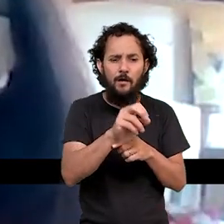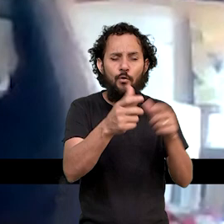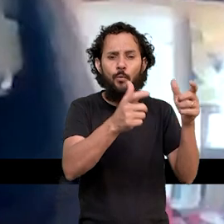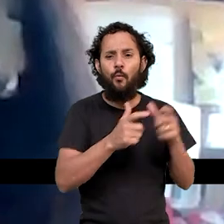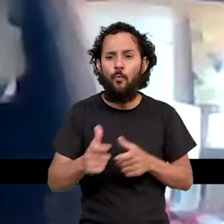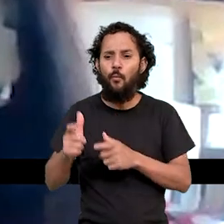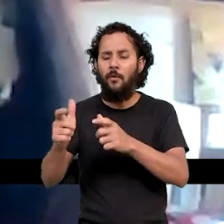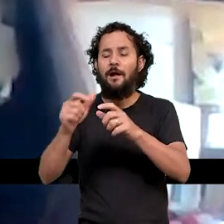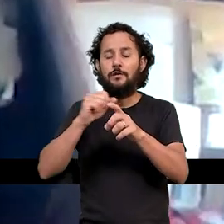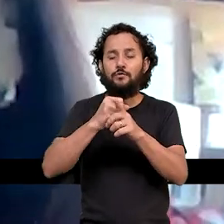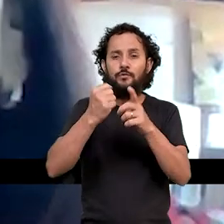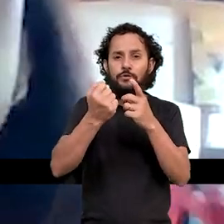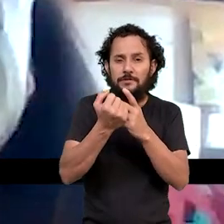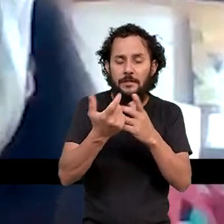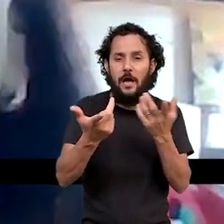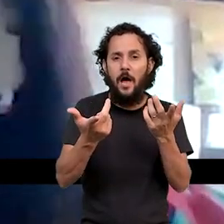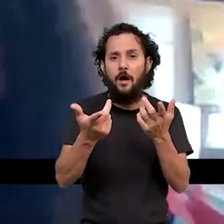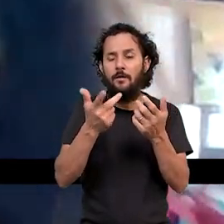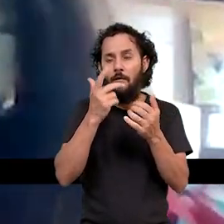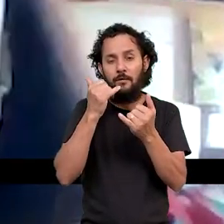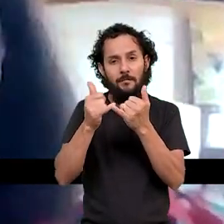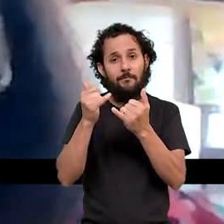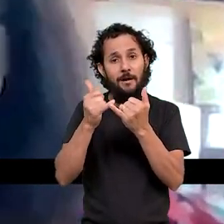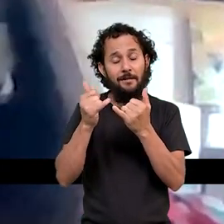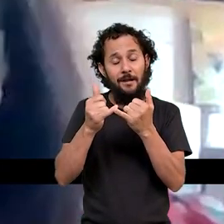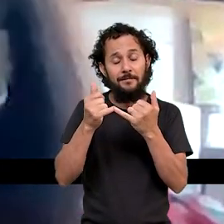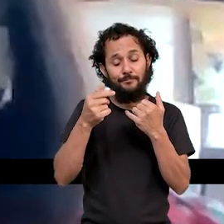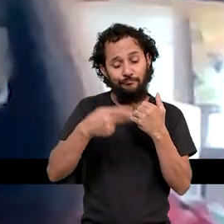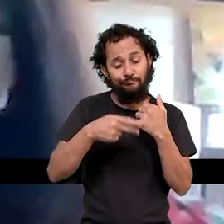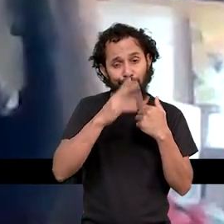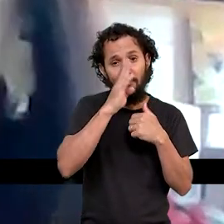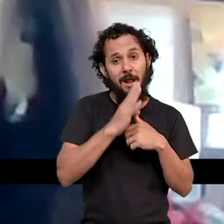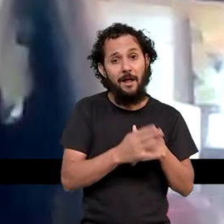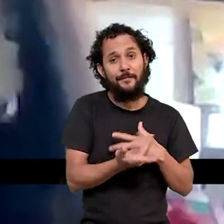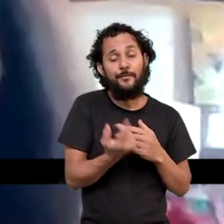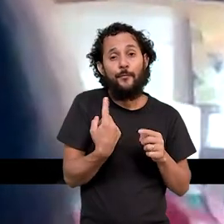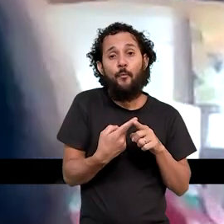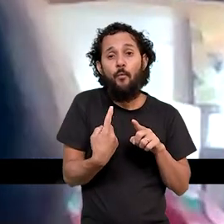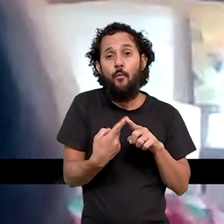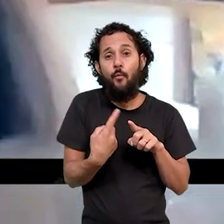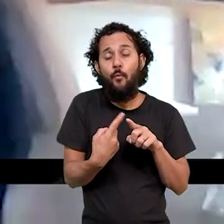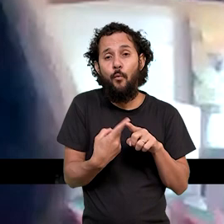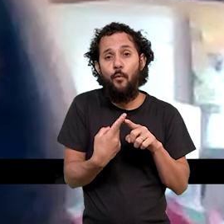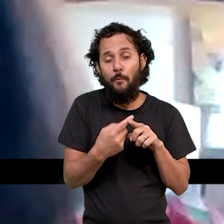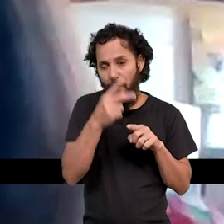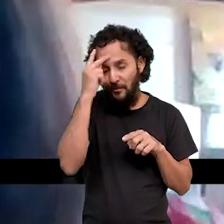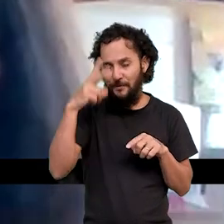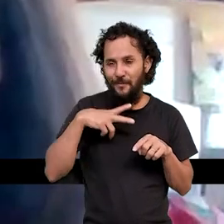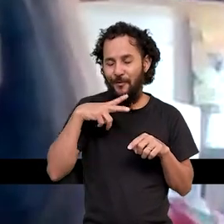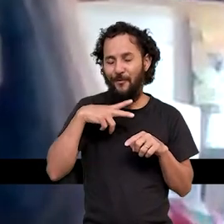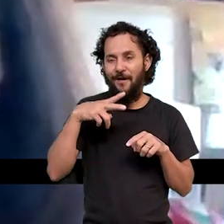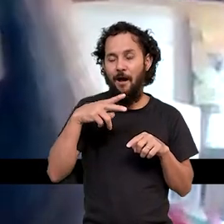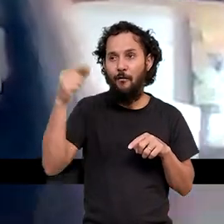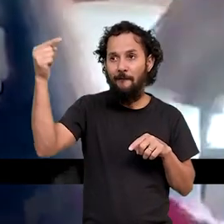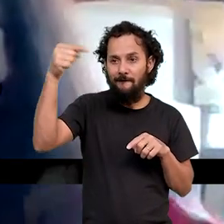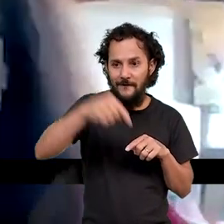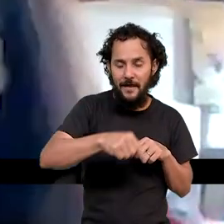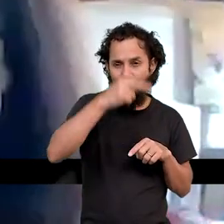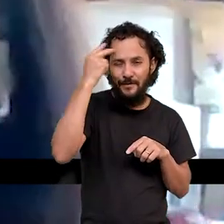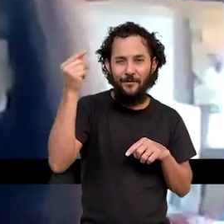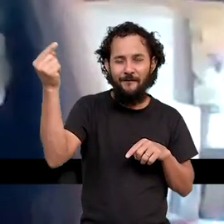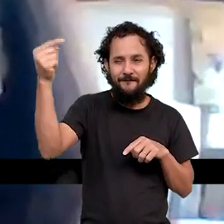alguns espaços sociais muito semelhantes ao Brasil, exatamente porque muitos portugueses que aqui